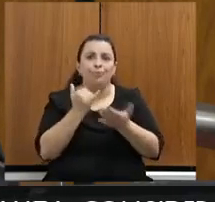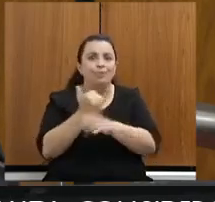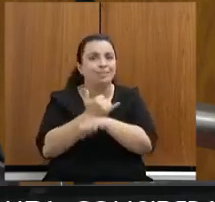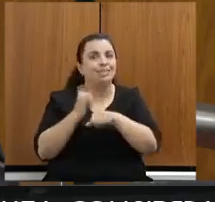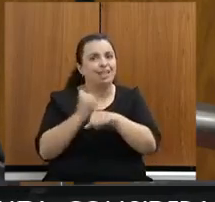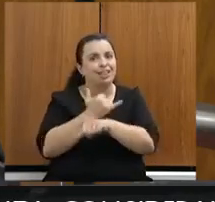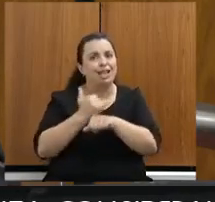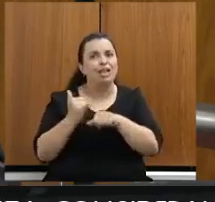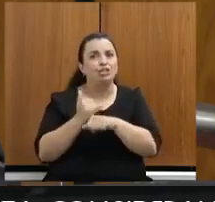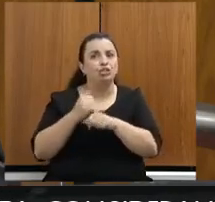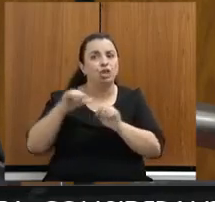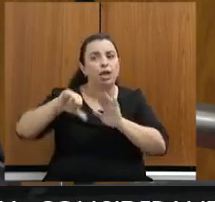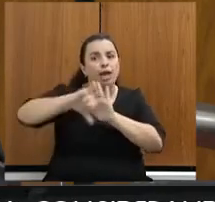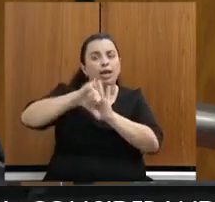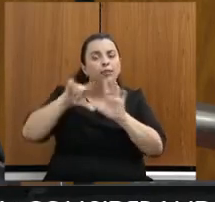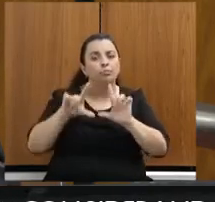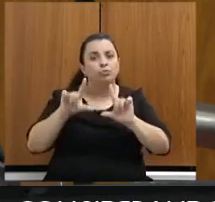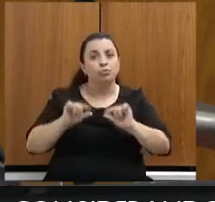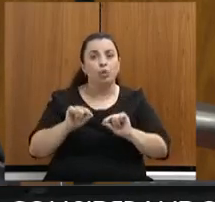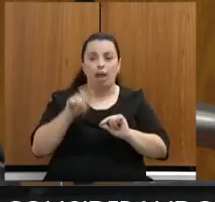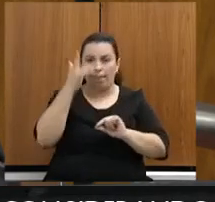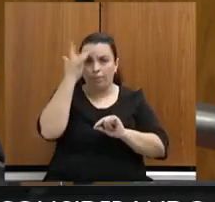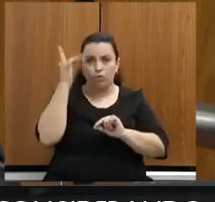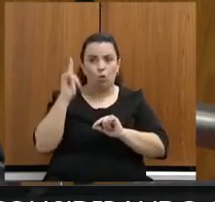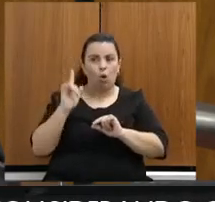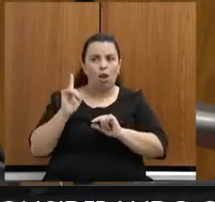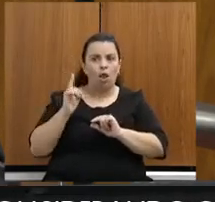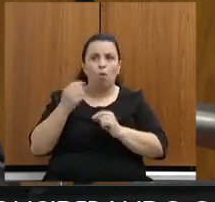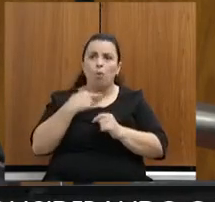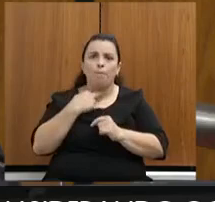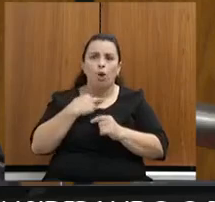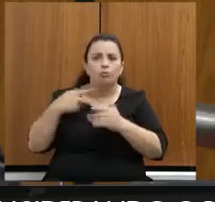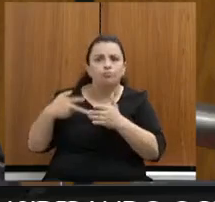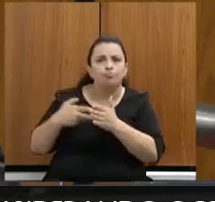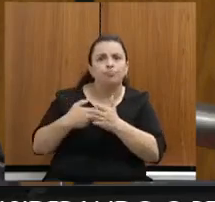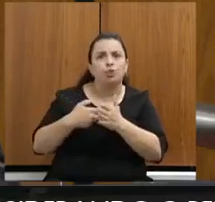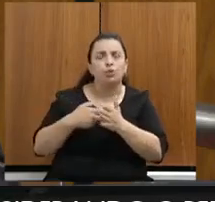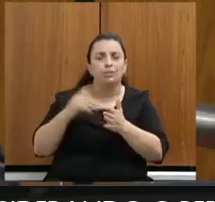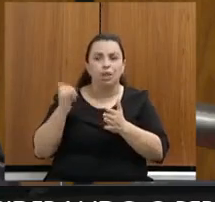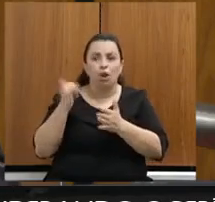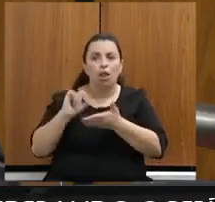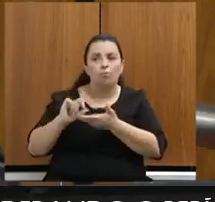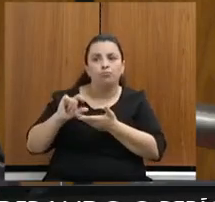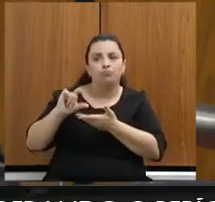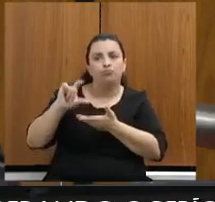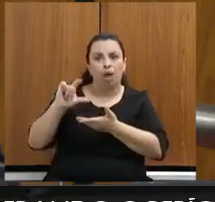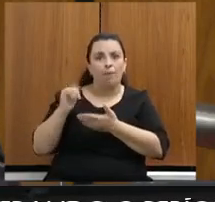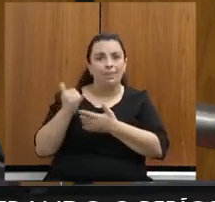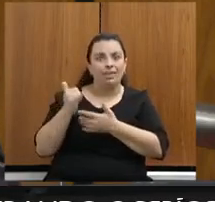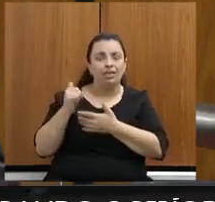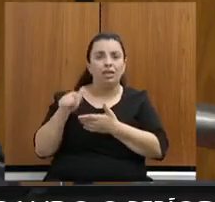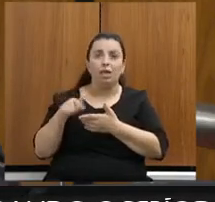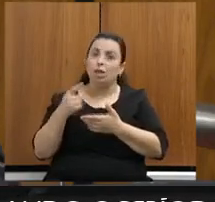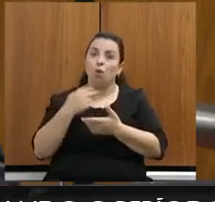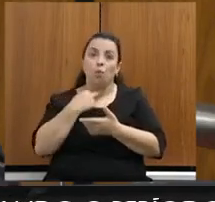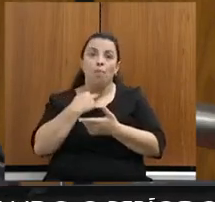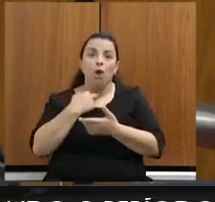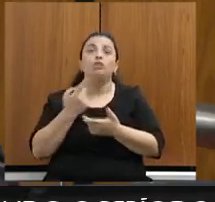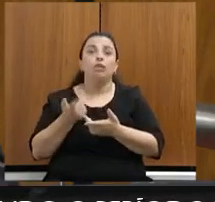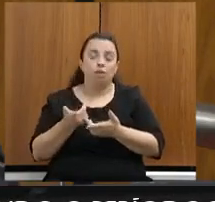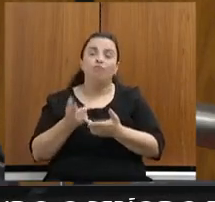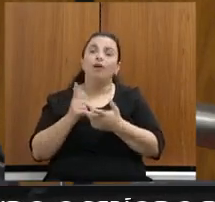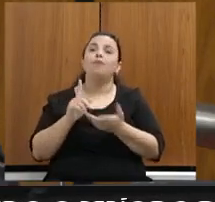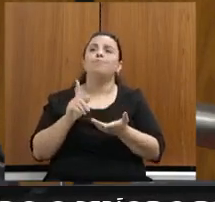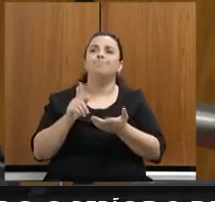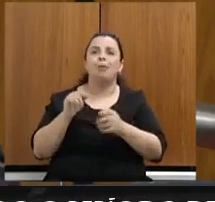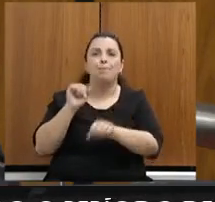colocou-se o criminoso não tiver como carregar o celular e só um fator dificultador muito grande para a prática de atividades